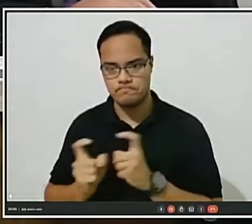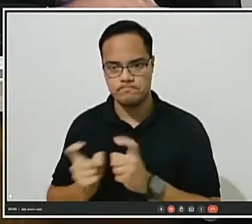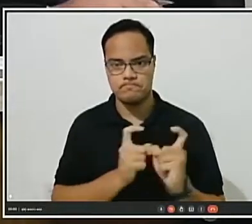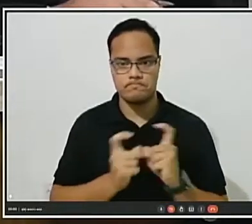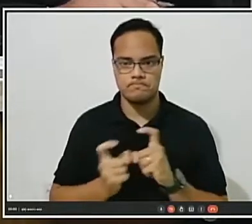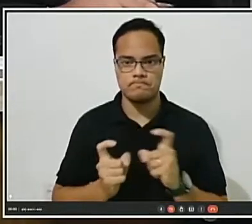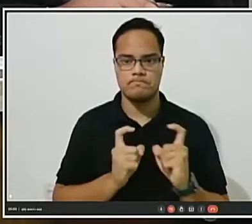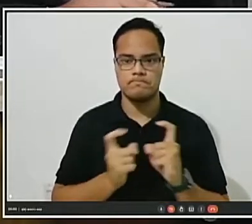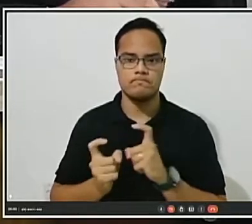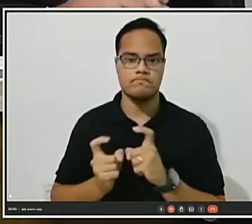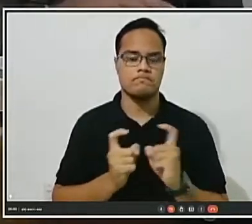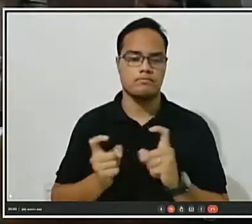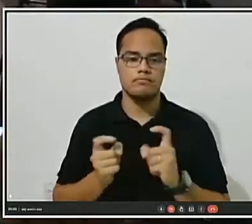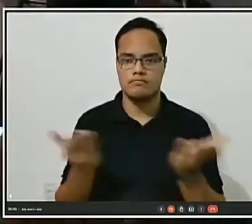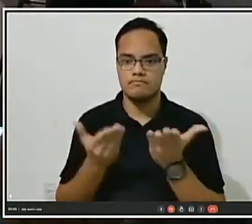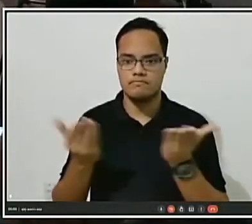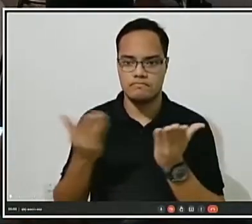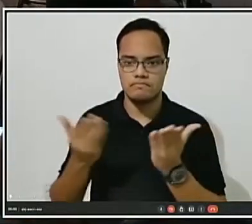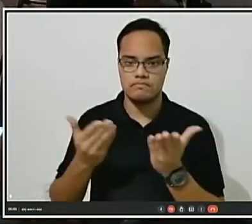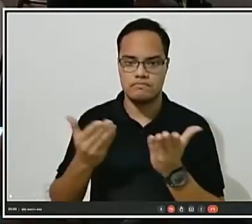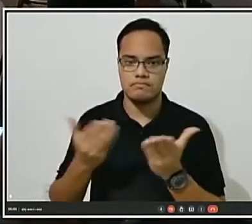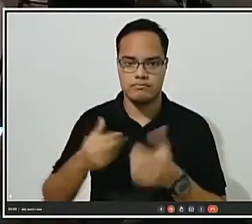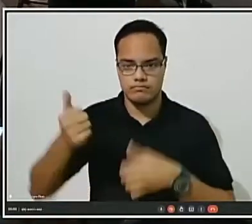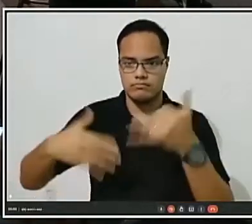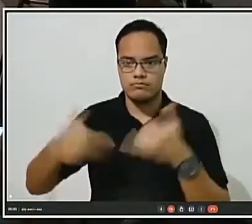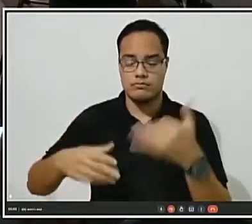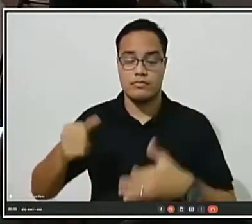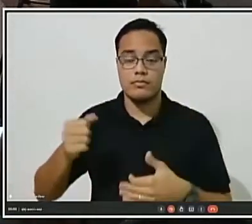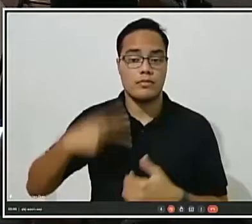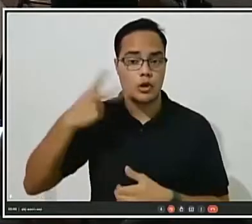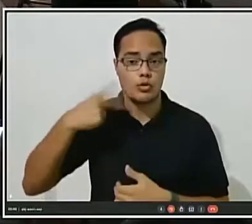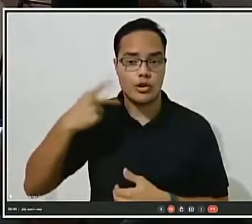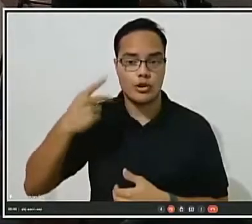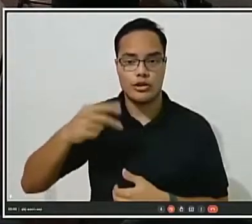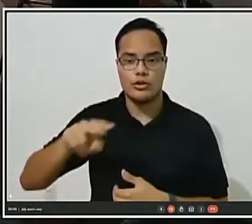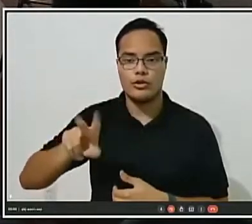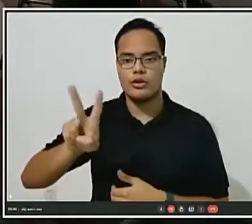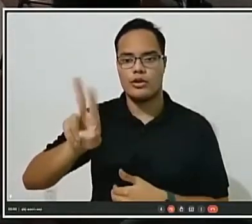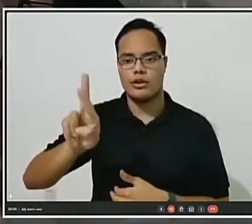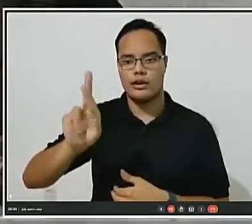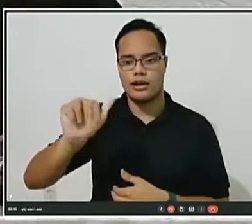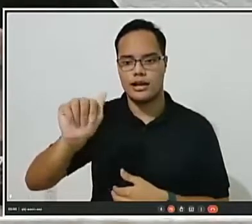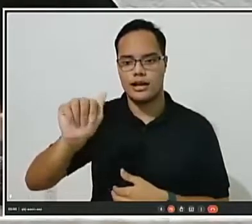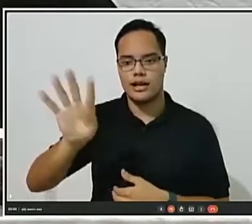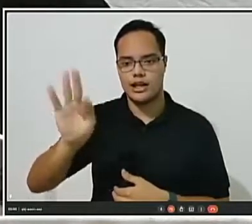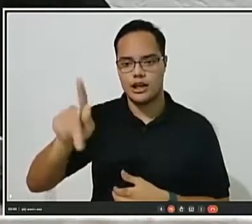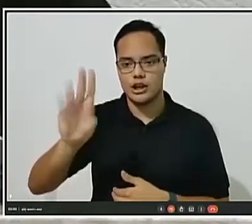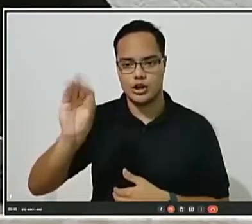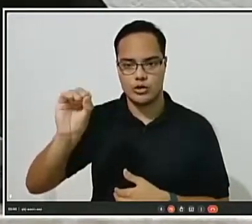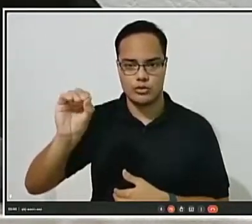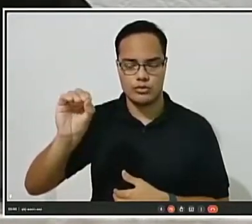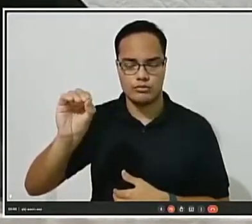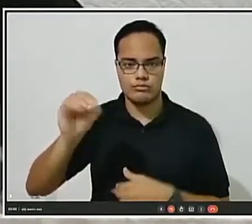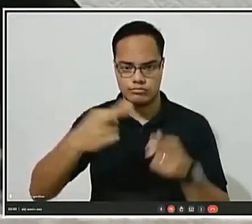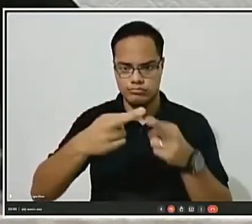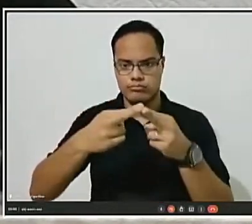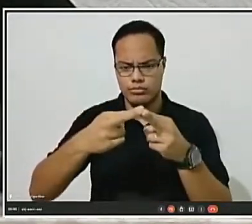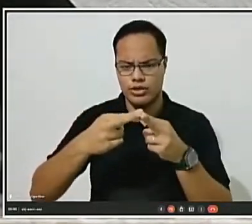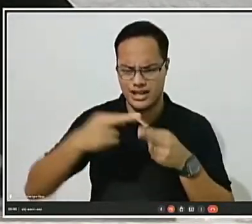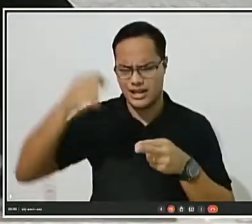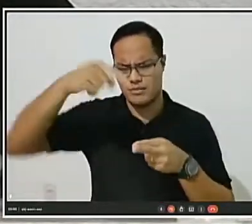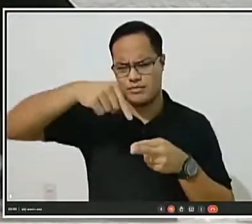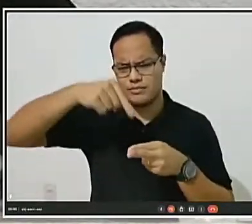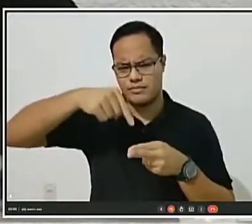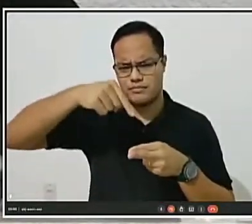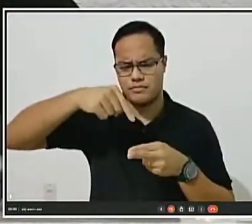Com a palavra, vereador Valdir Rático. Falar a respeito desse requerimento